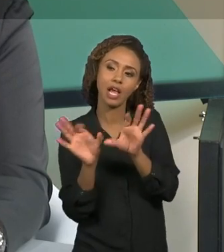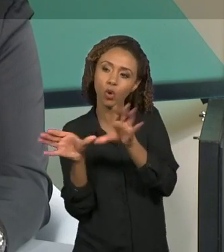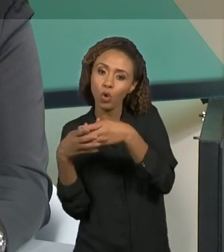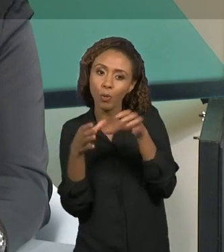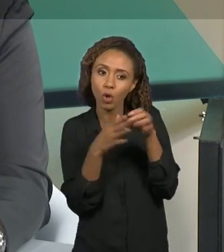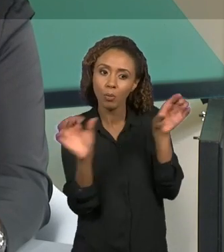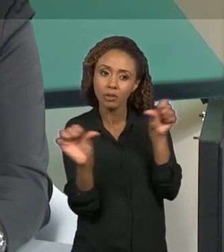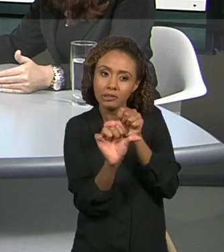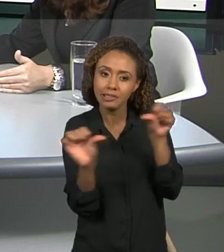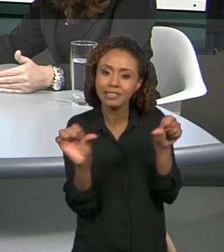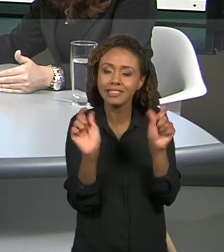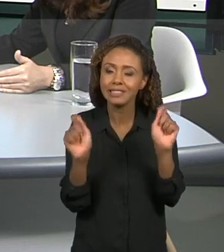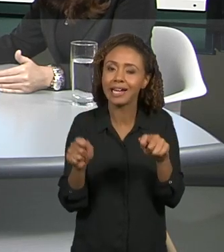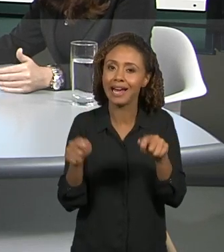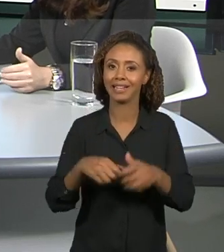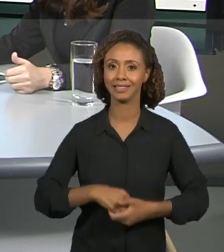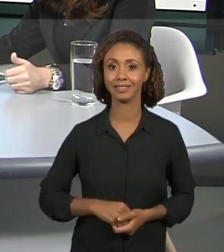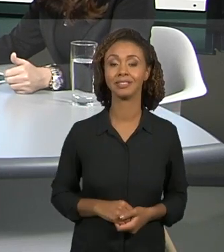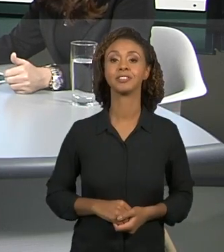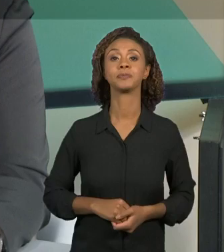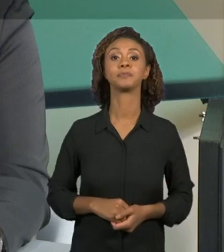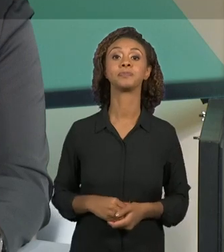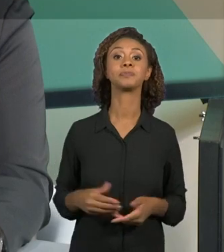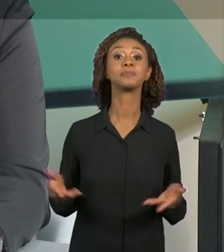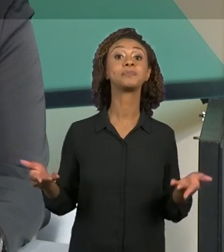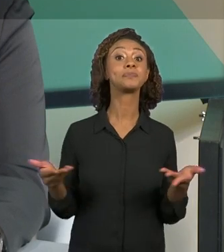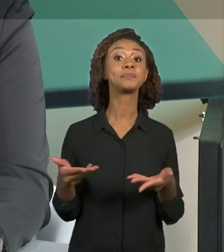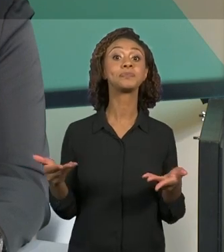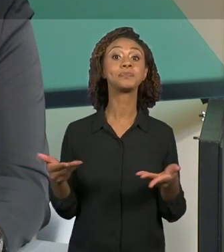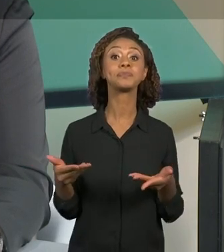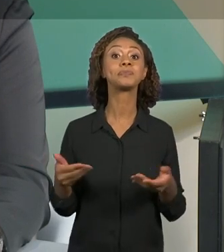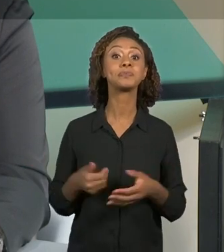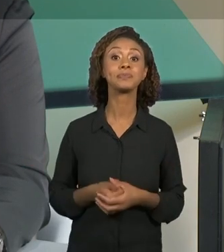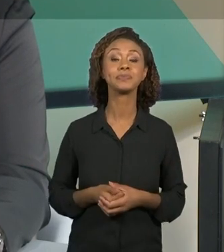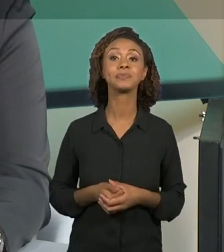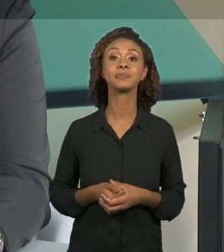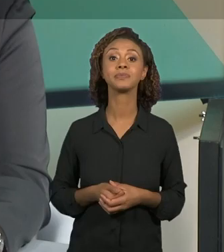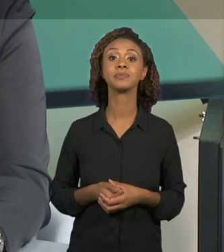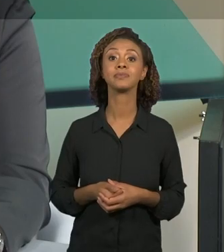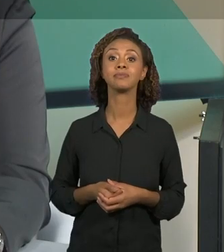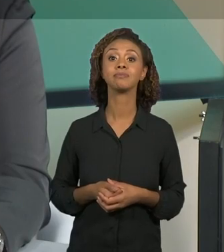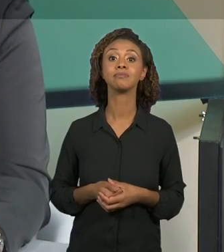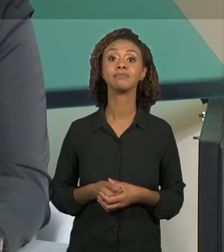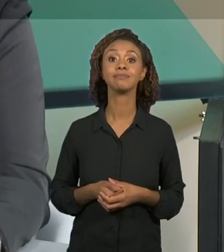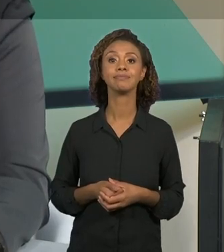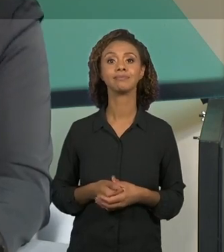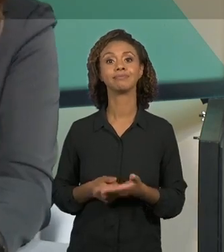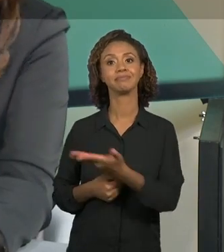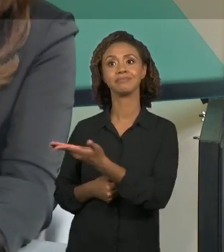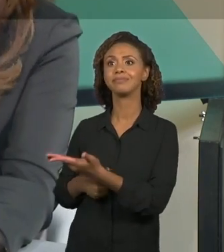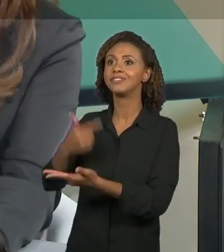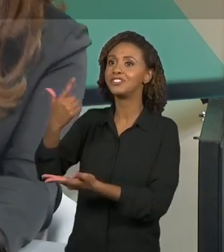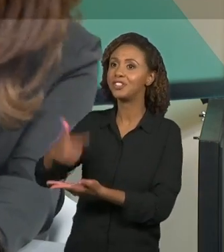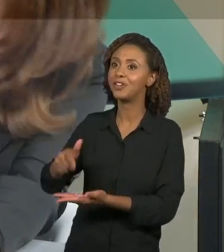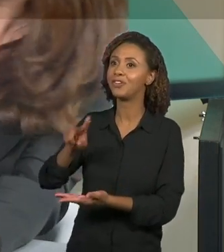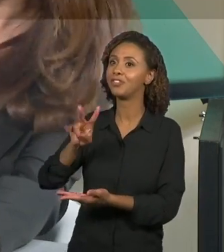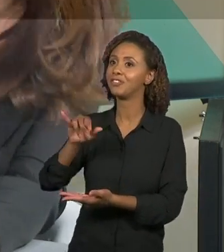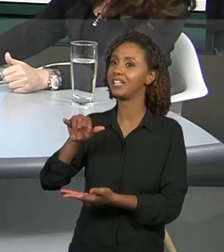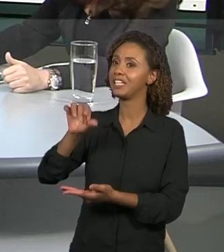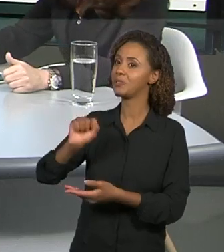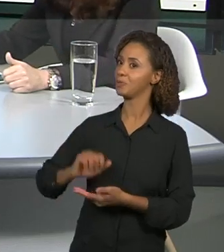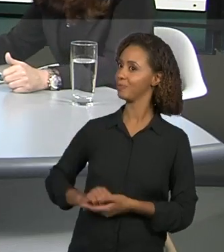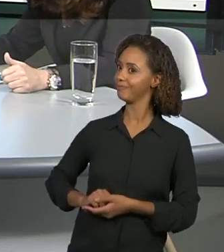grupo e fazendo atividades tá e agora eu vou para a nossa pro vinicius de novo